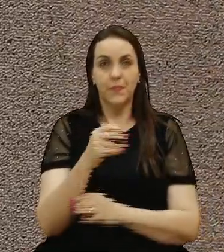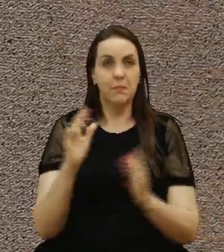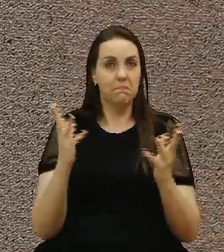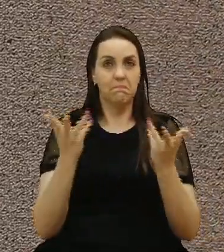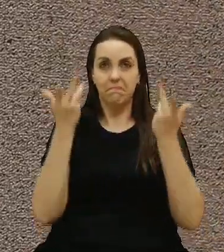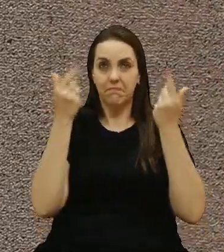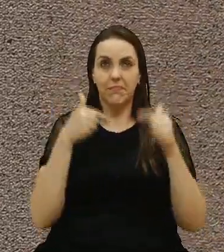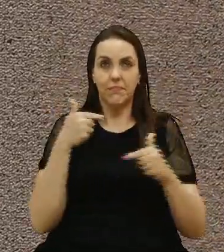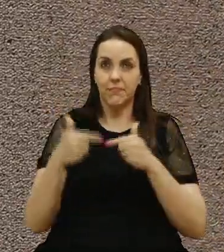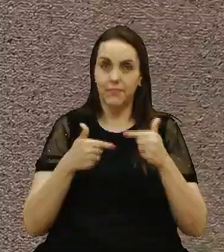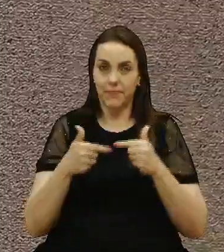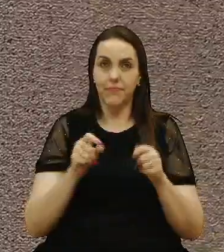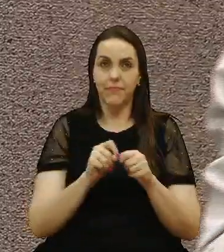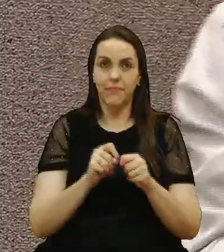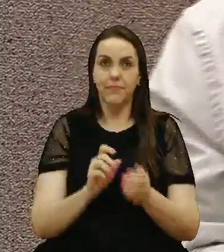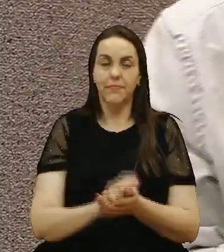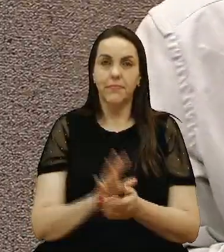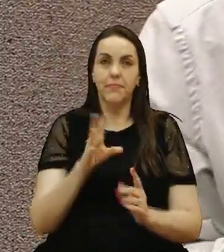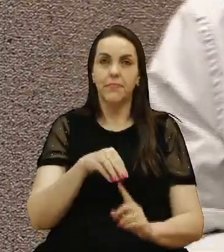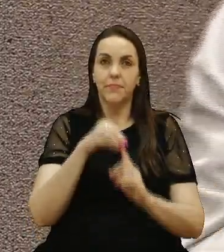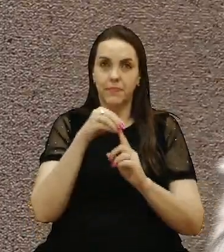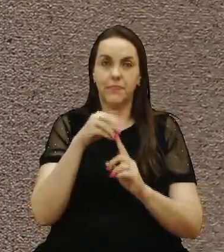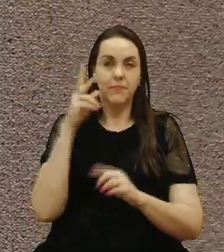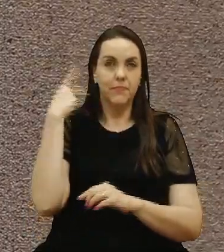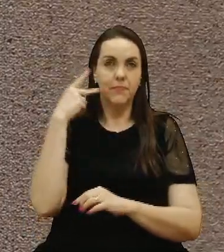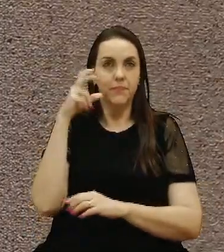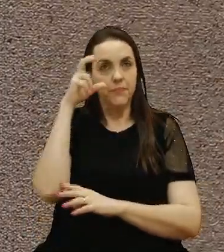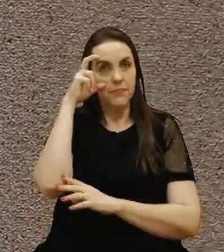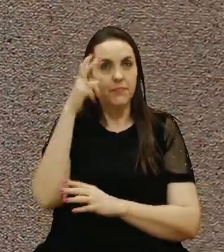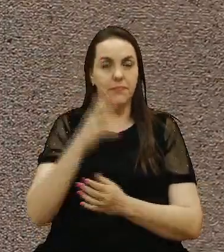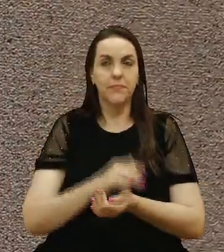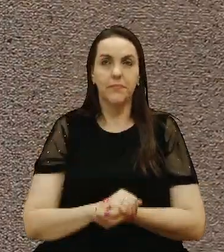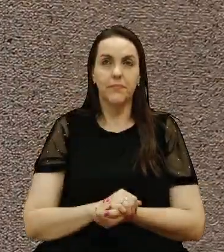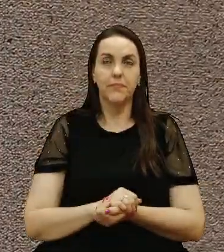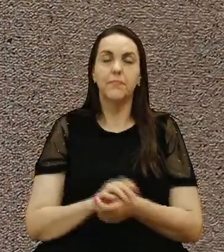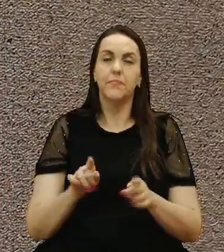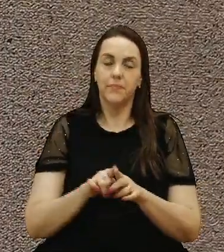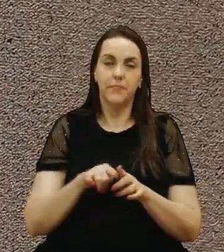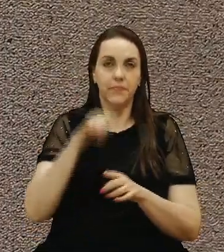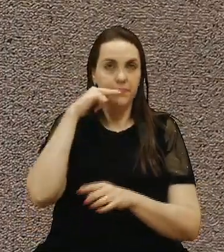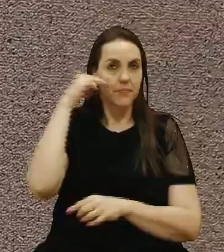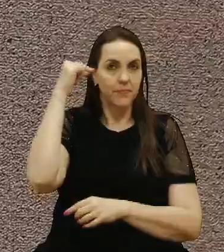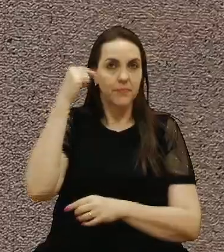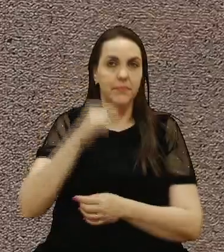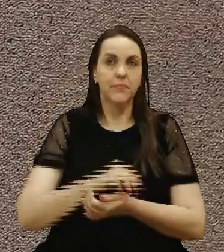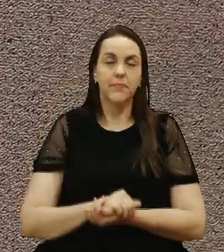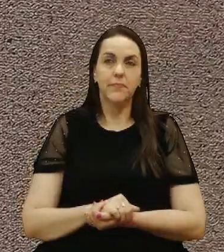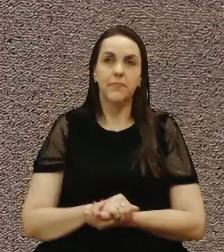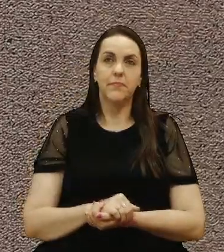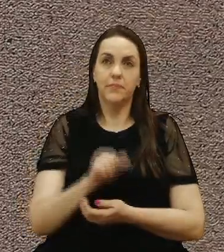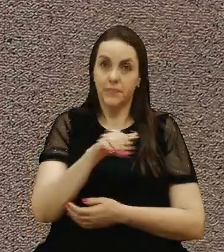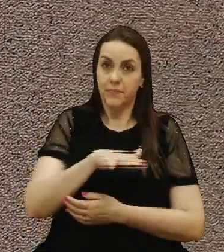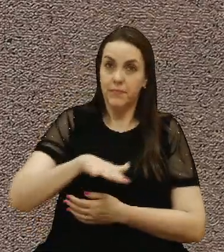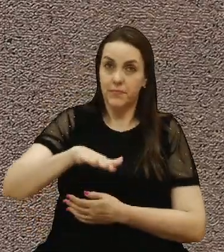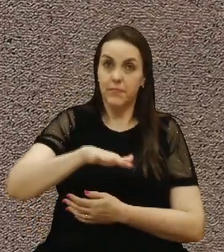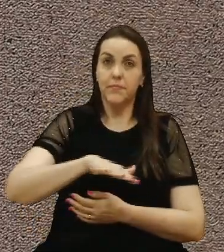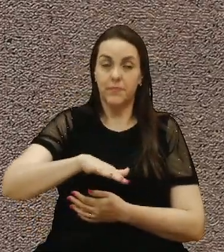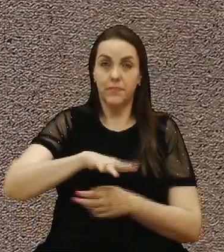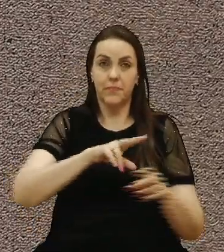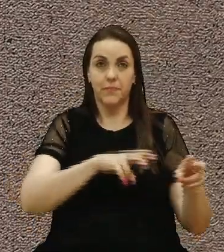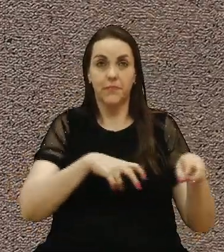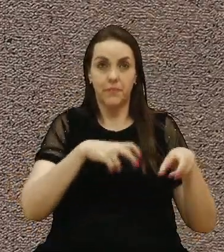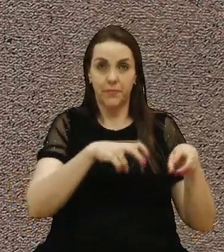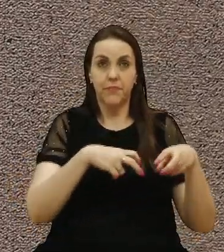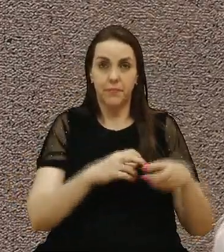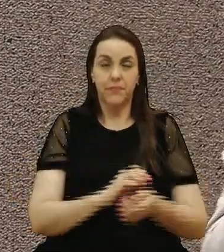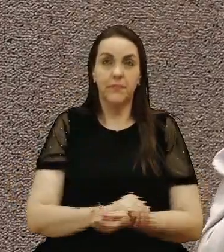fazendo, principalmente como a vereadora Sandra acabou de citar, e o vereador Aldonei também, nas áreas rurais,